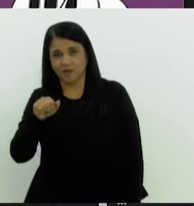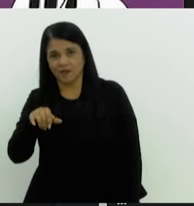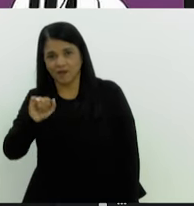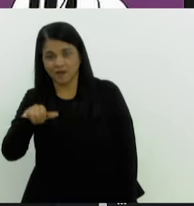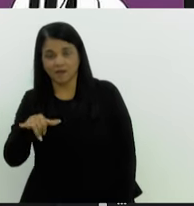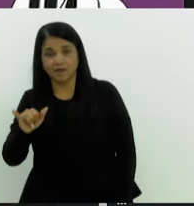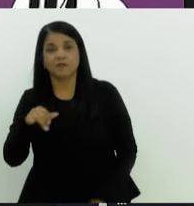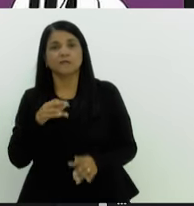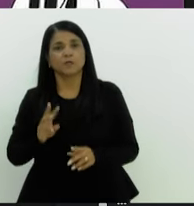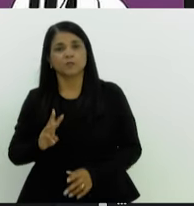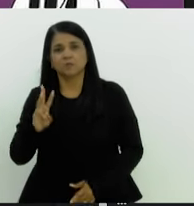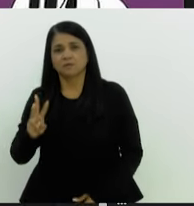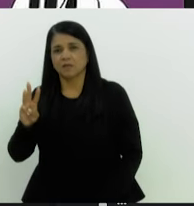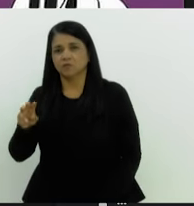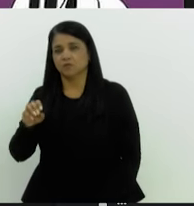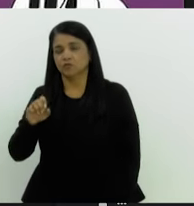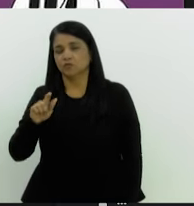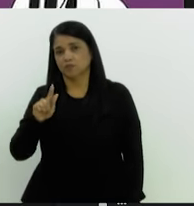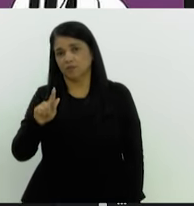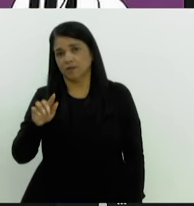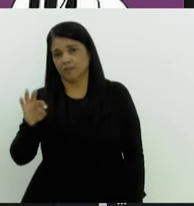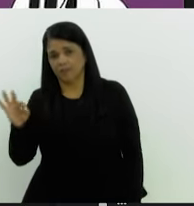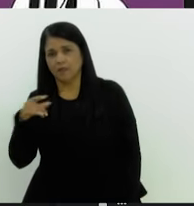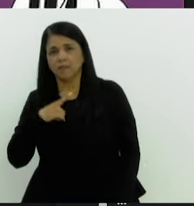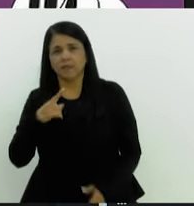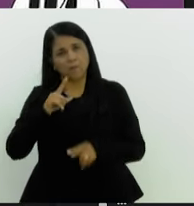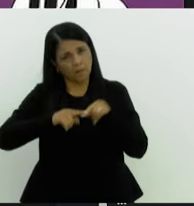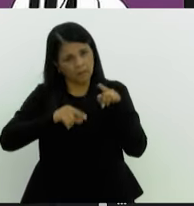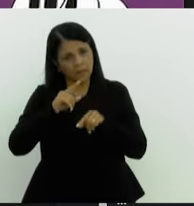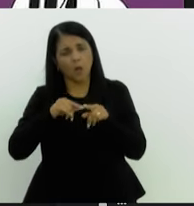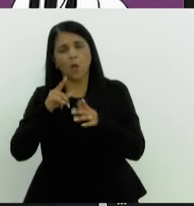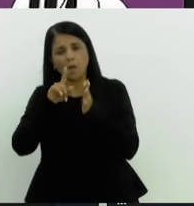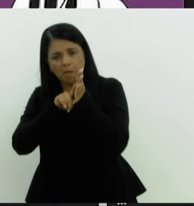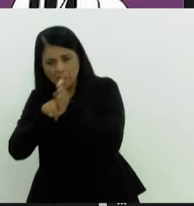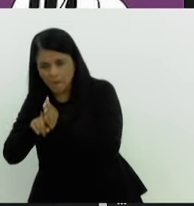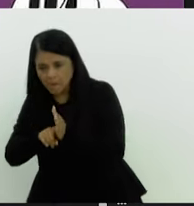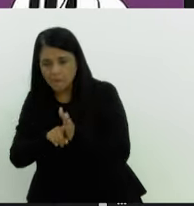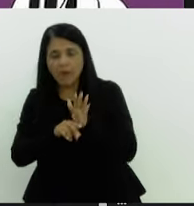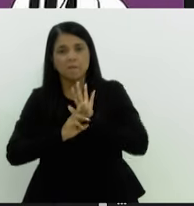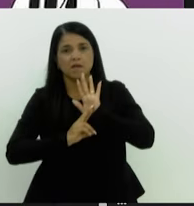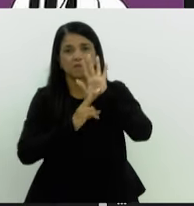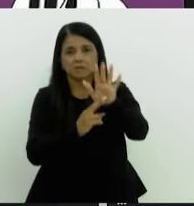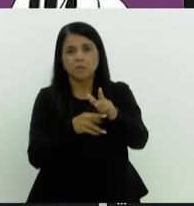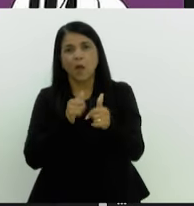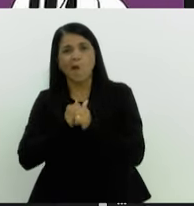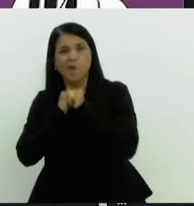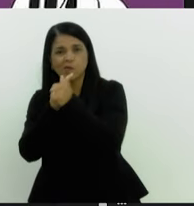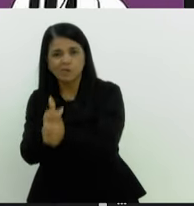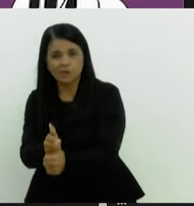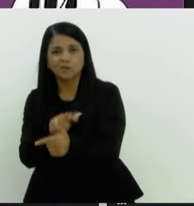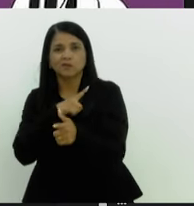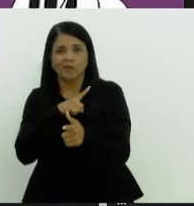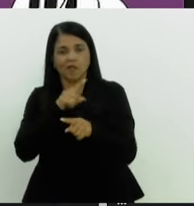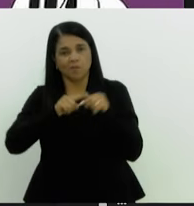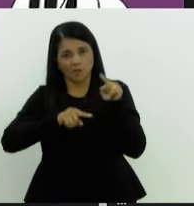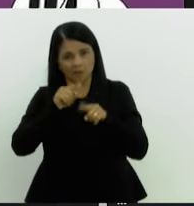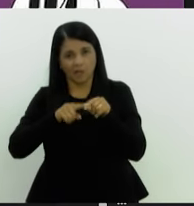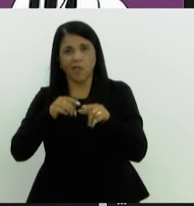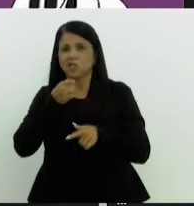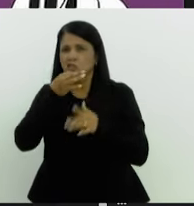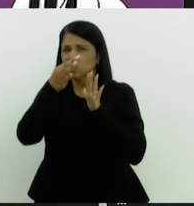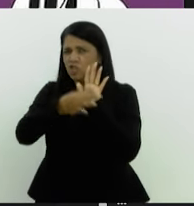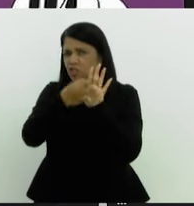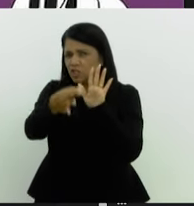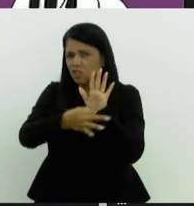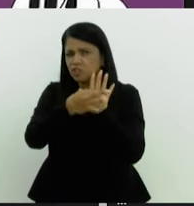GT onde tem todo o material disponível para consulta para representações para acompanhamento para e